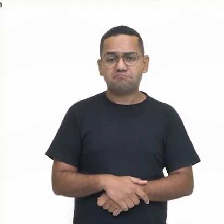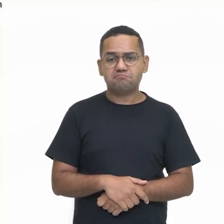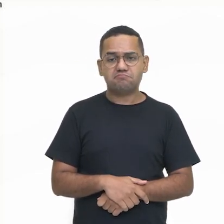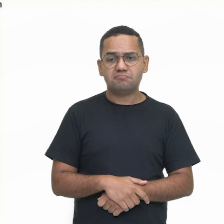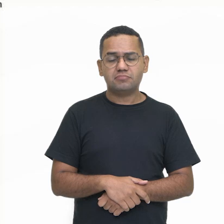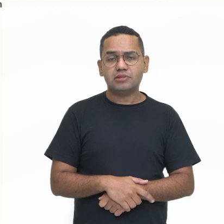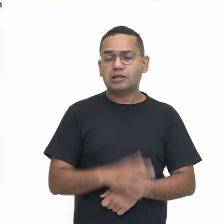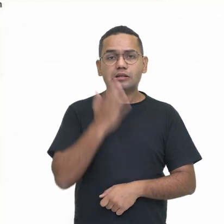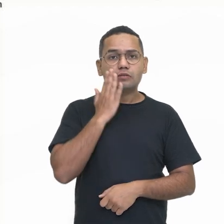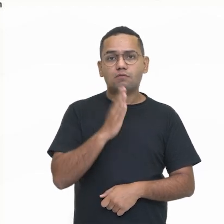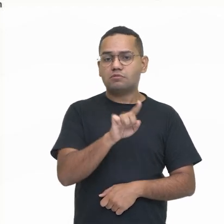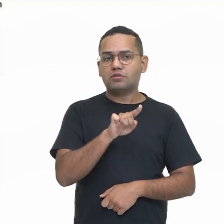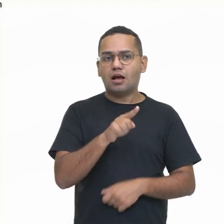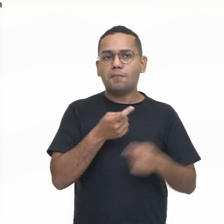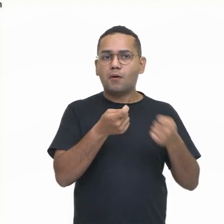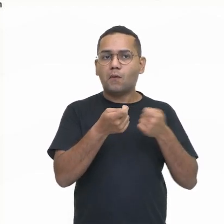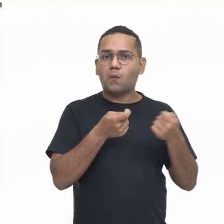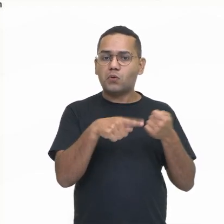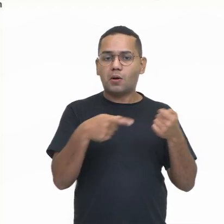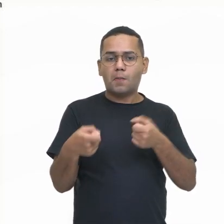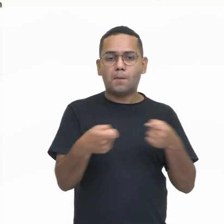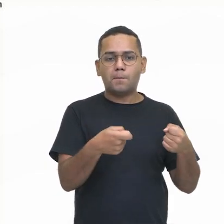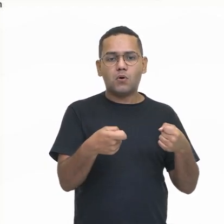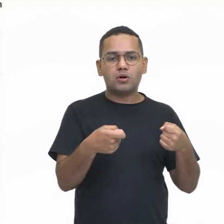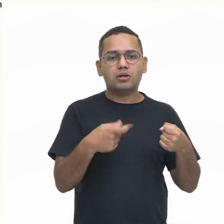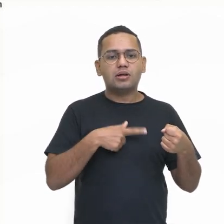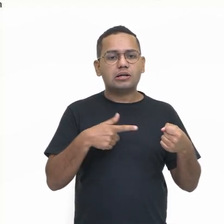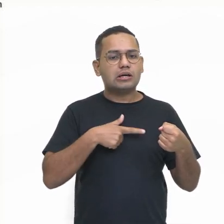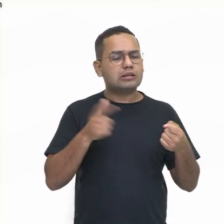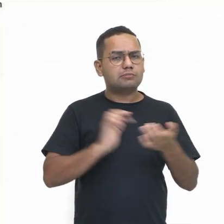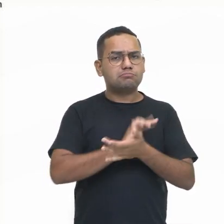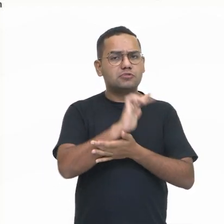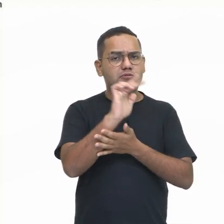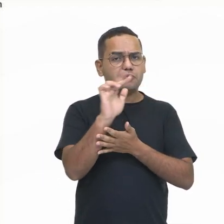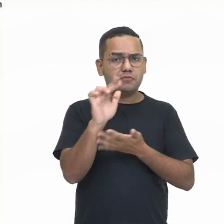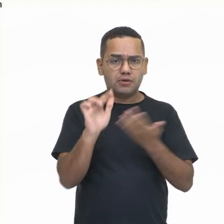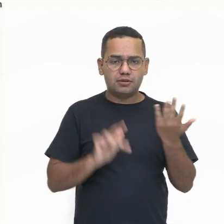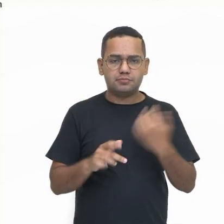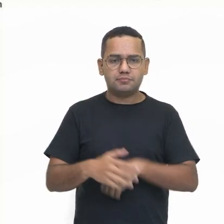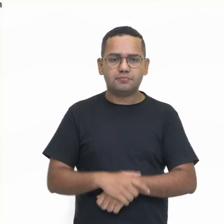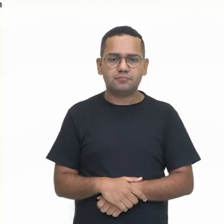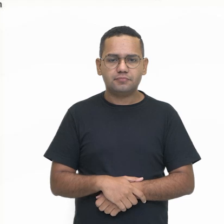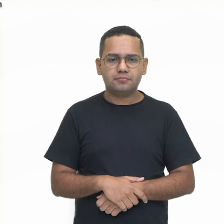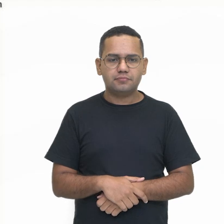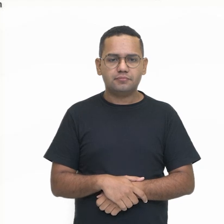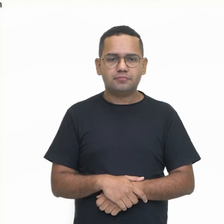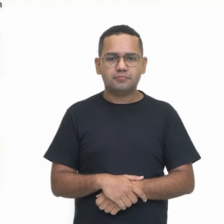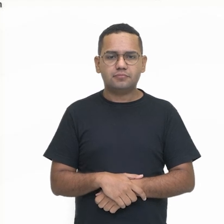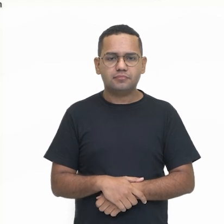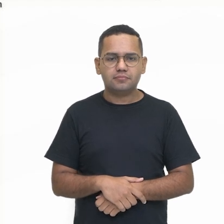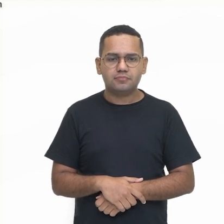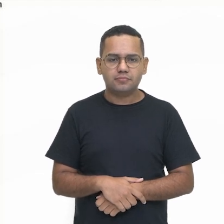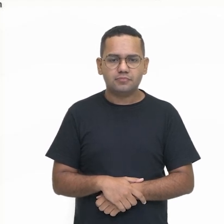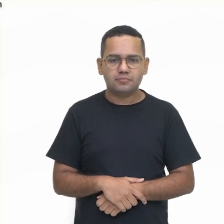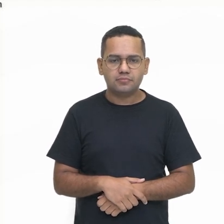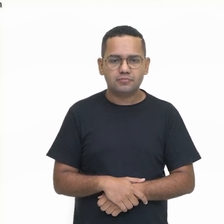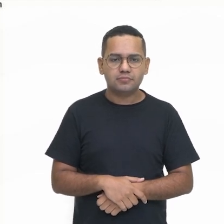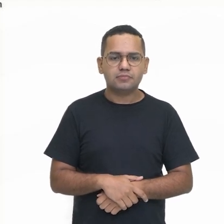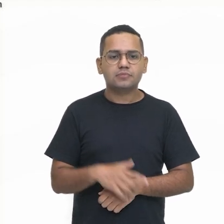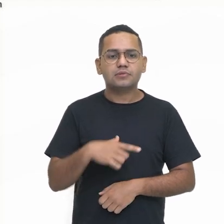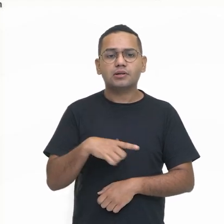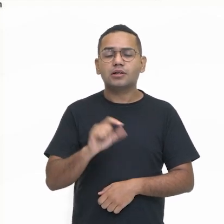despreparadas para o poder em todos os aspectos, da emocionalidade